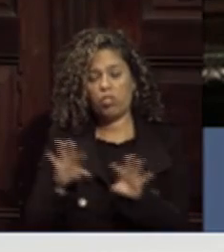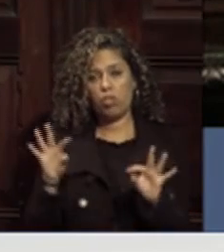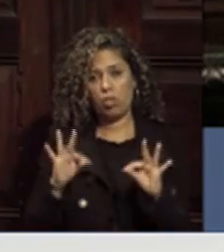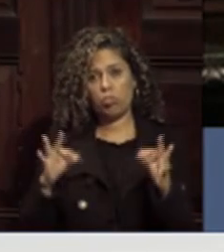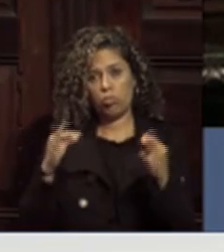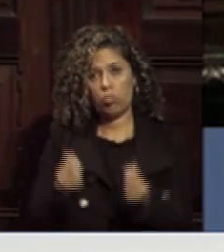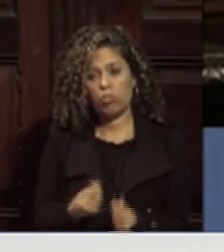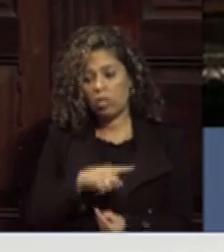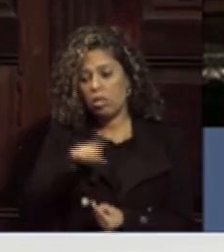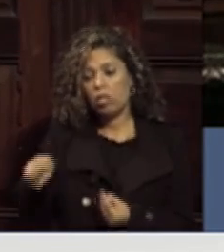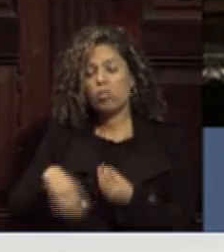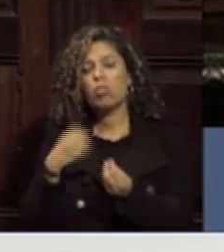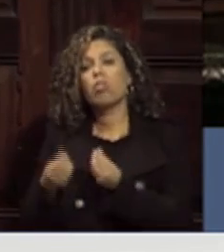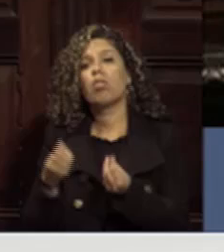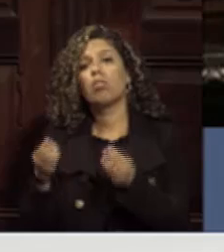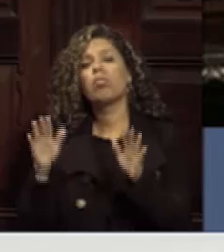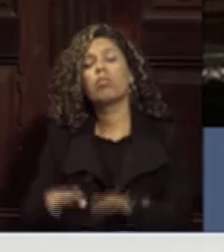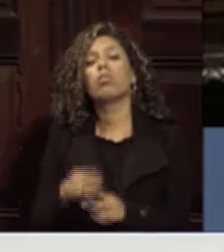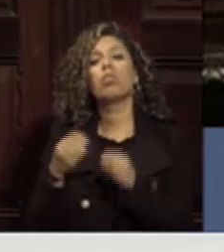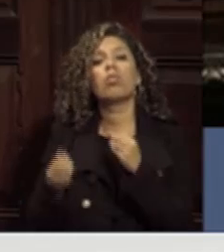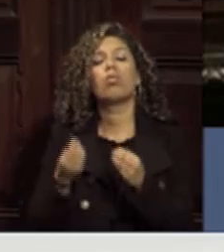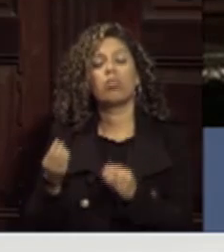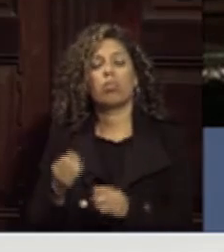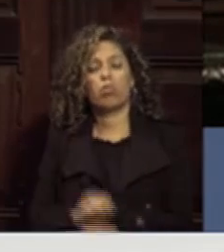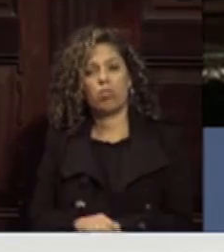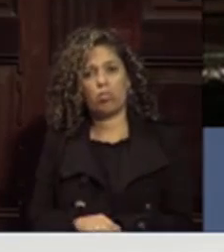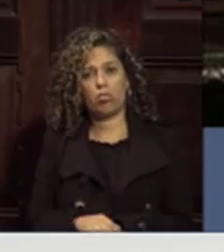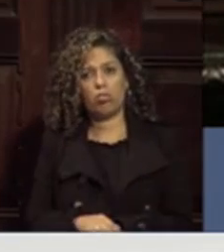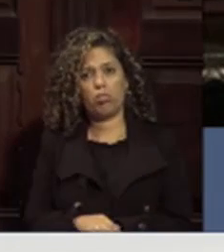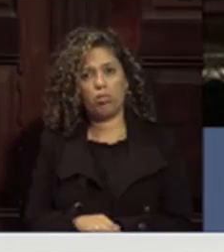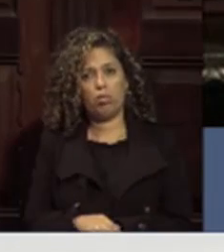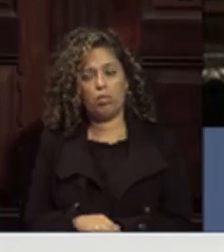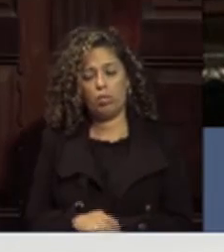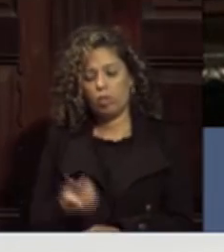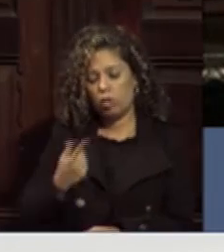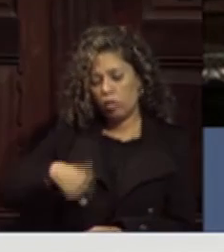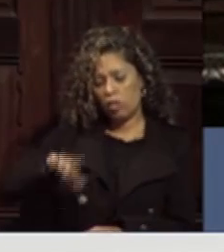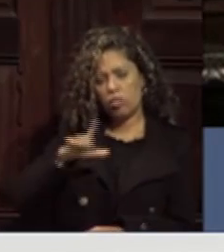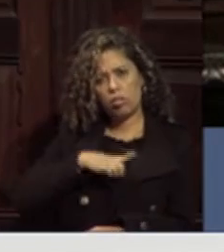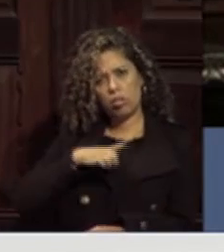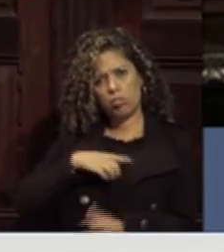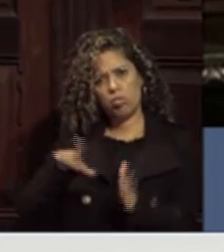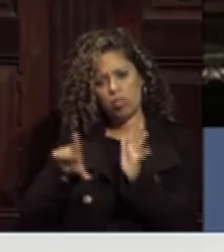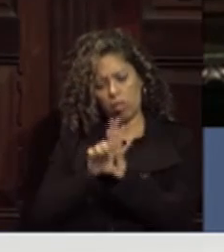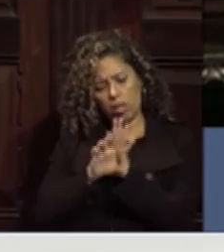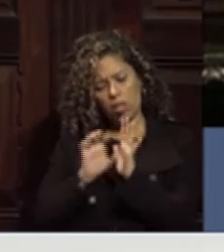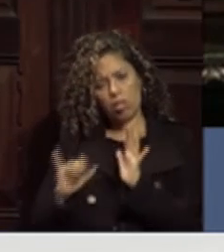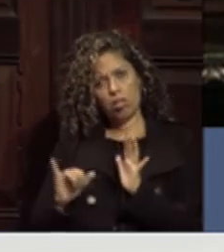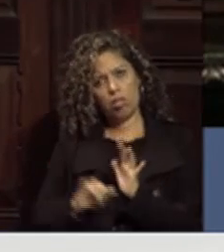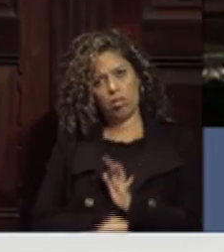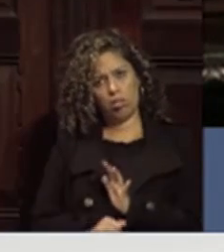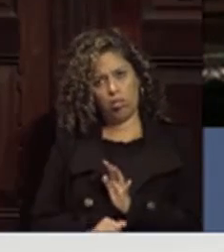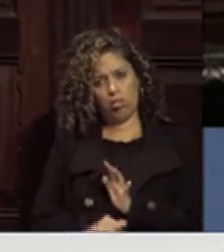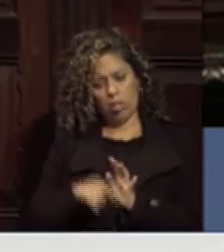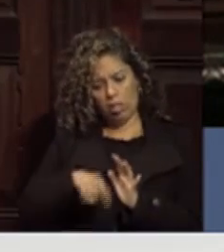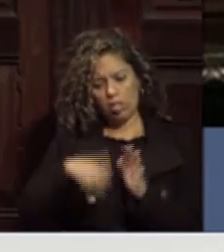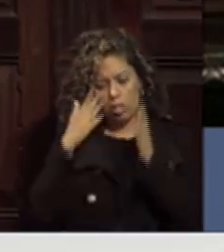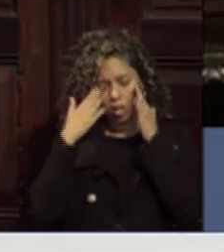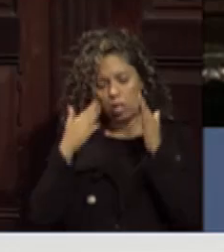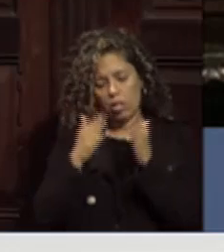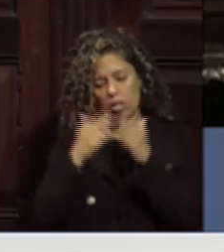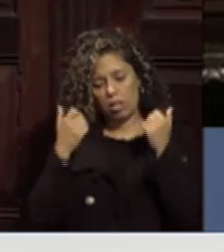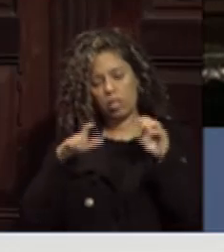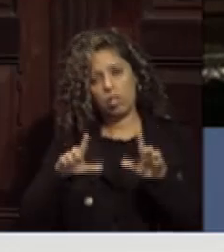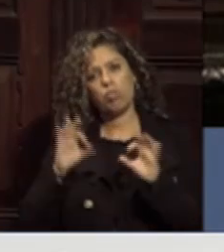Rocha, que a gente tenha um Estado com legislação suficiente, produzida por esta casa. O deputado